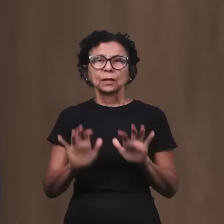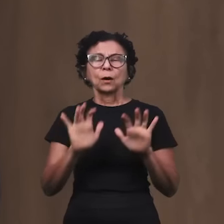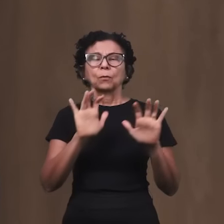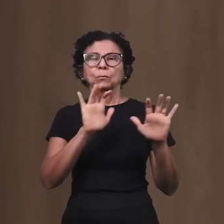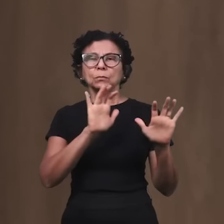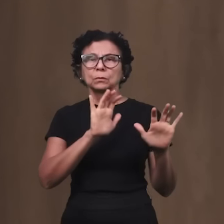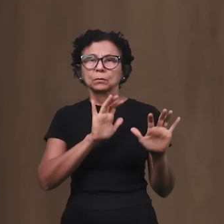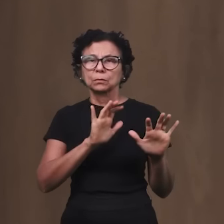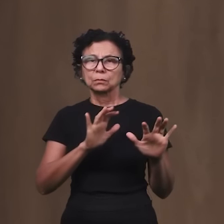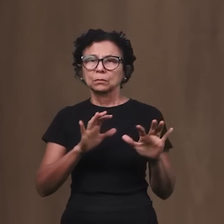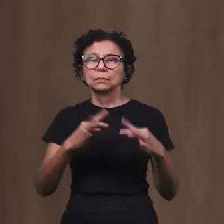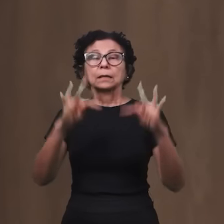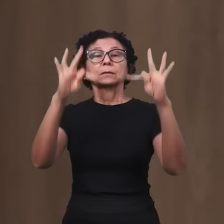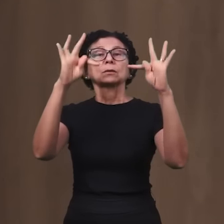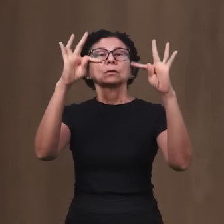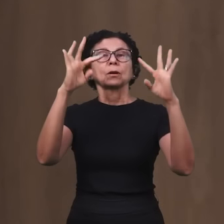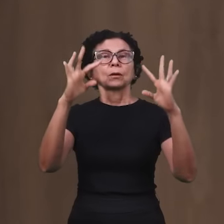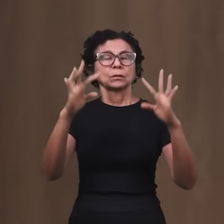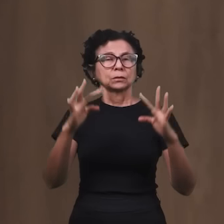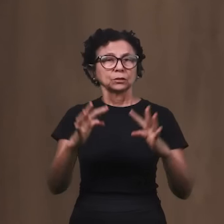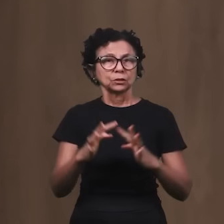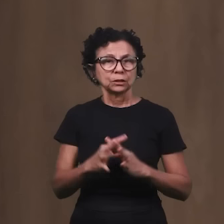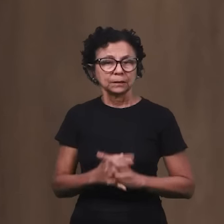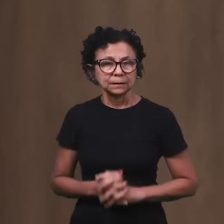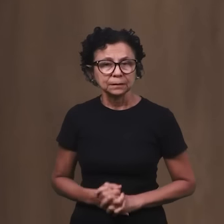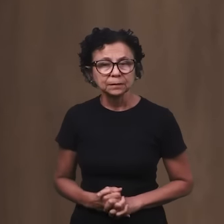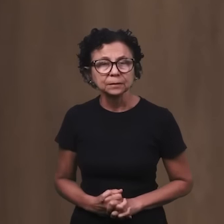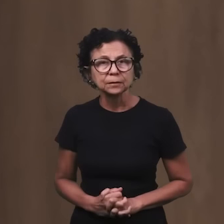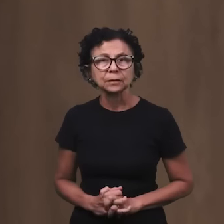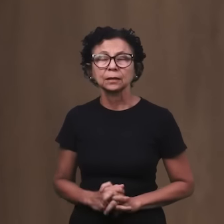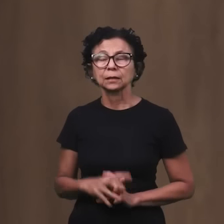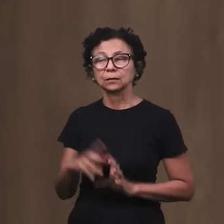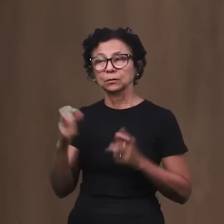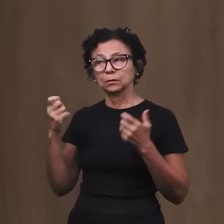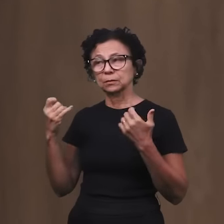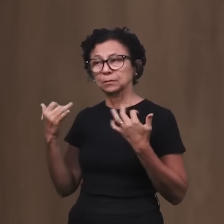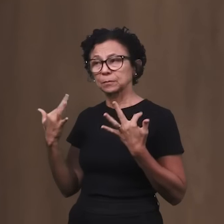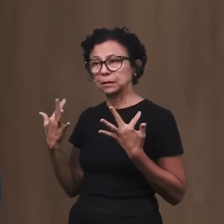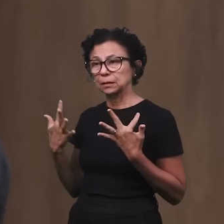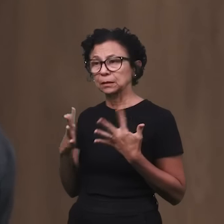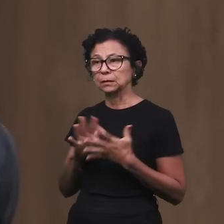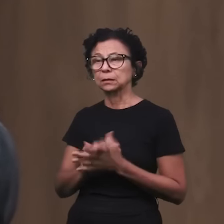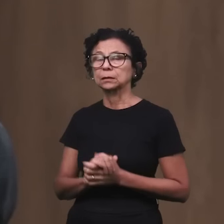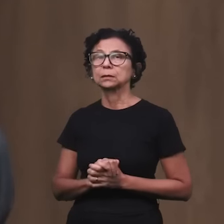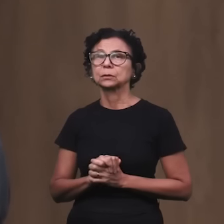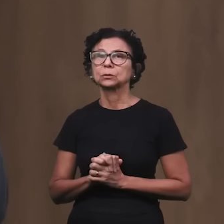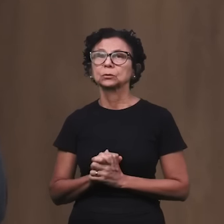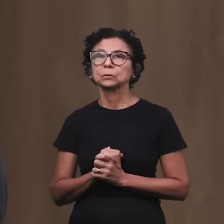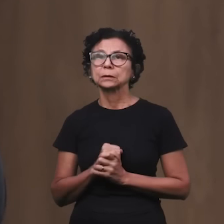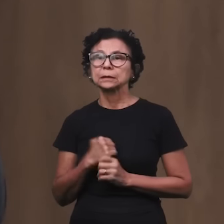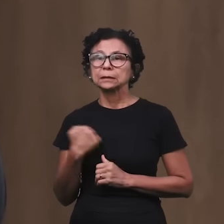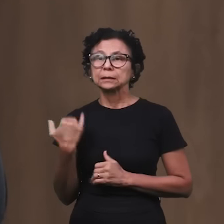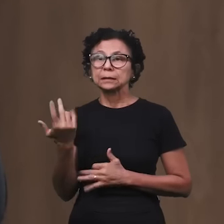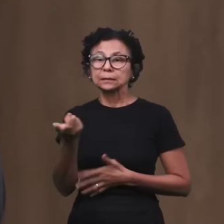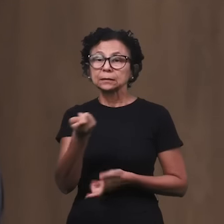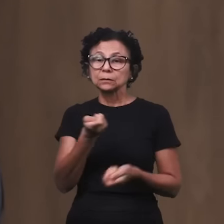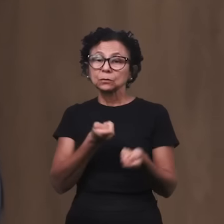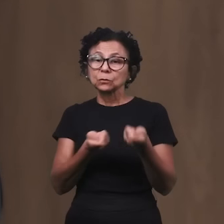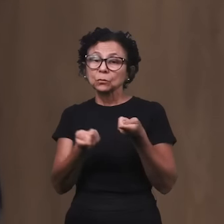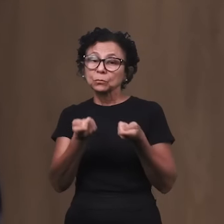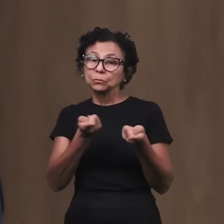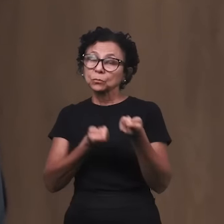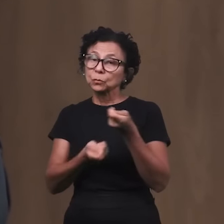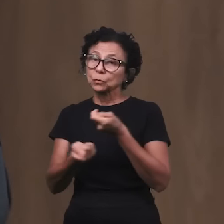a necessidade daquilo que nós falamos no episódio anterior, dessa humanização e desse domínio